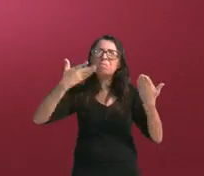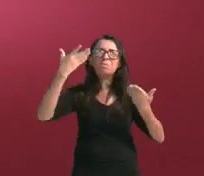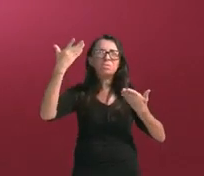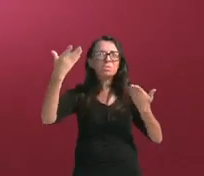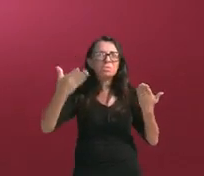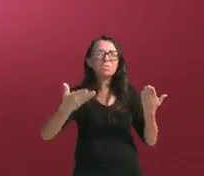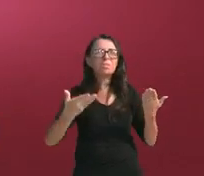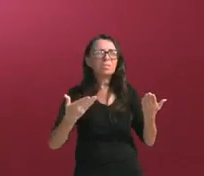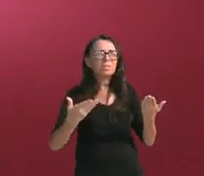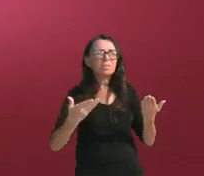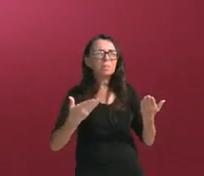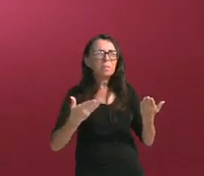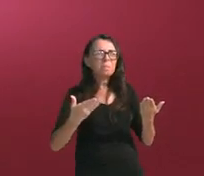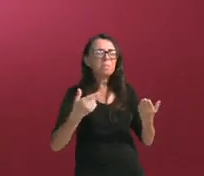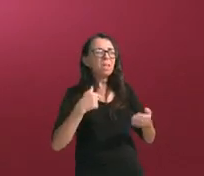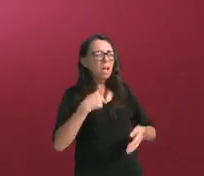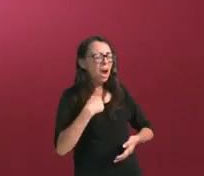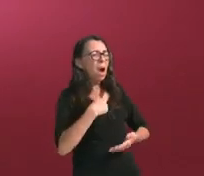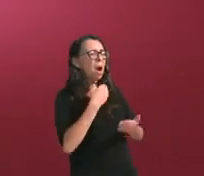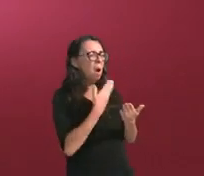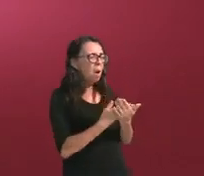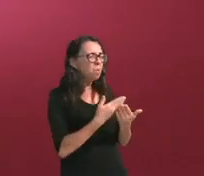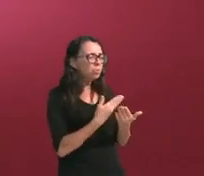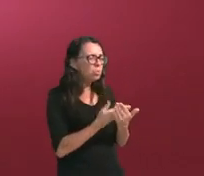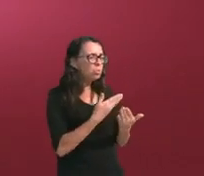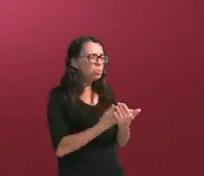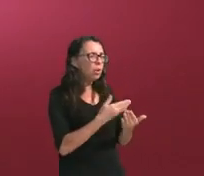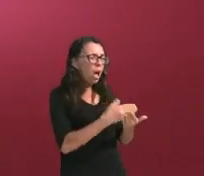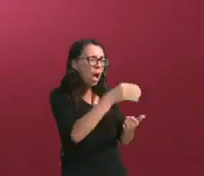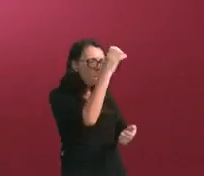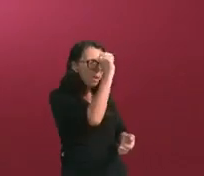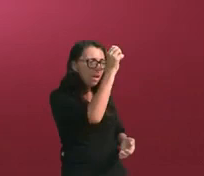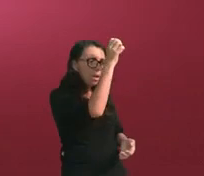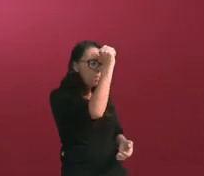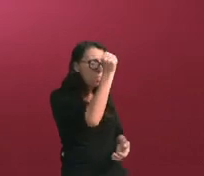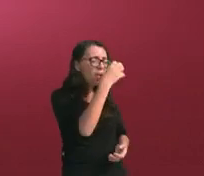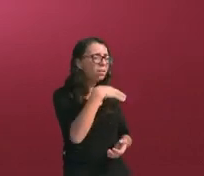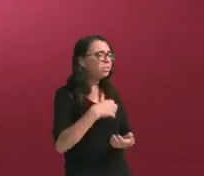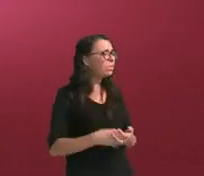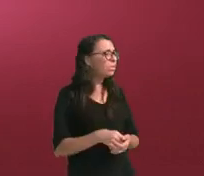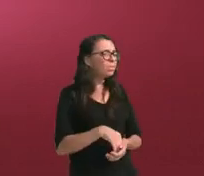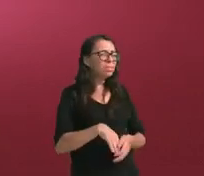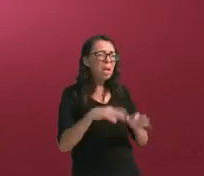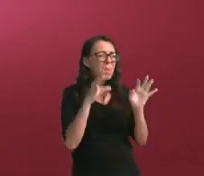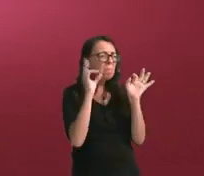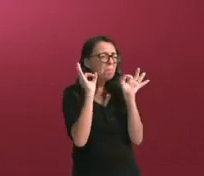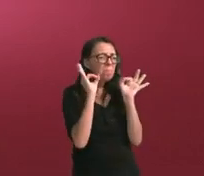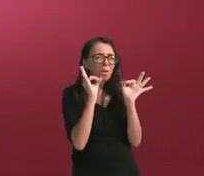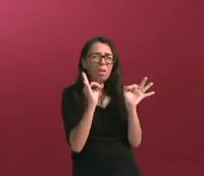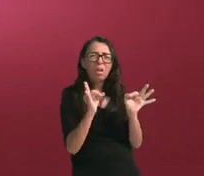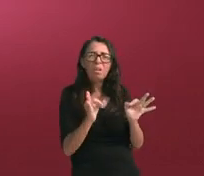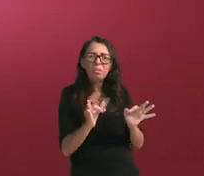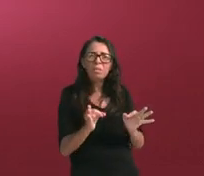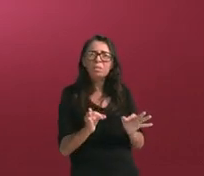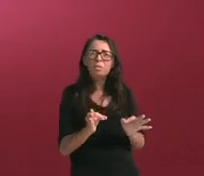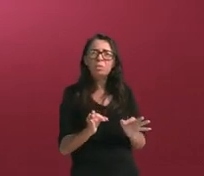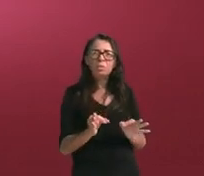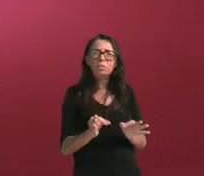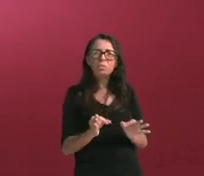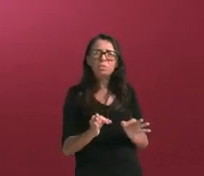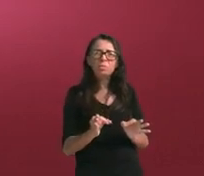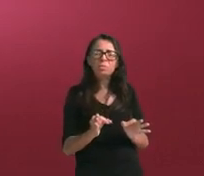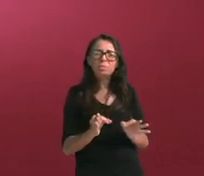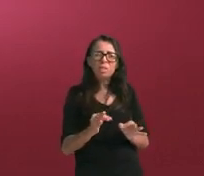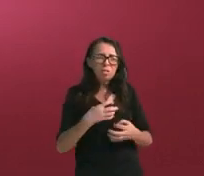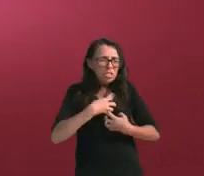a obra dEle, para os seus propósitos, geralmente o ser humano começa a falar: nossa, será que eu sou